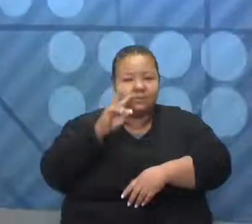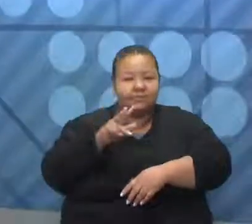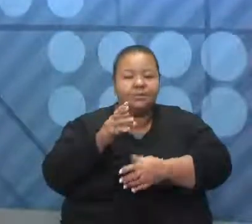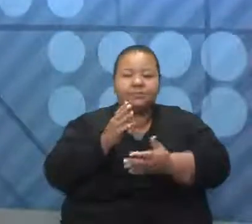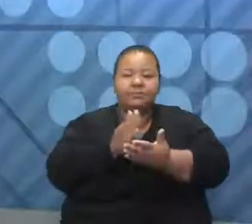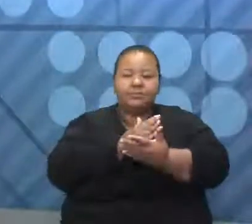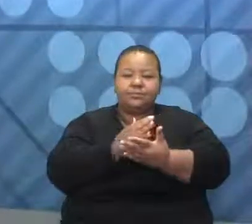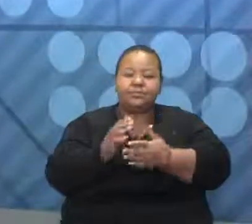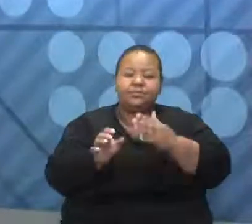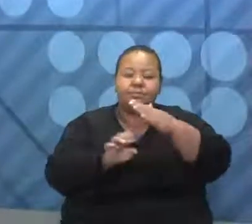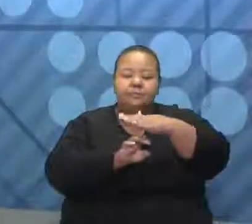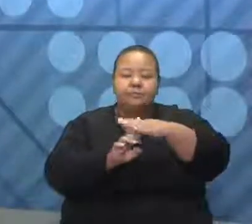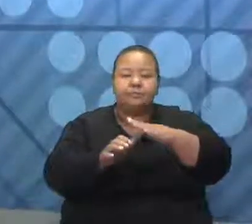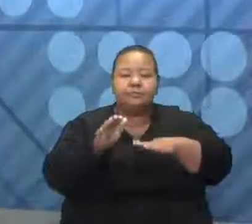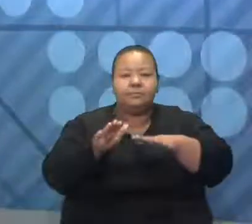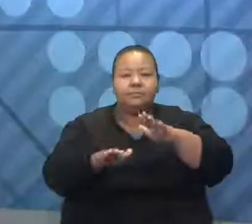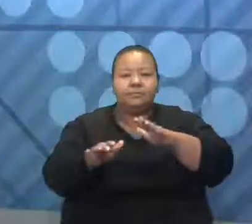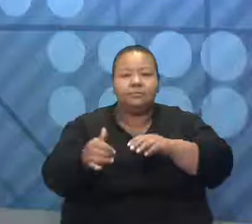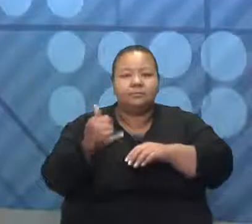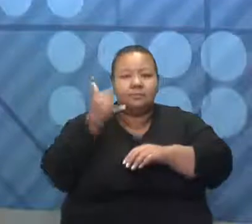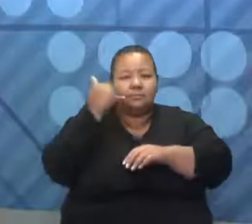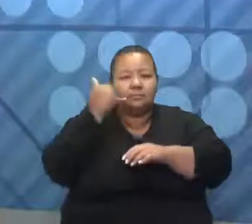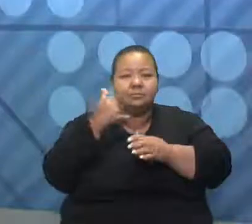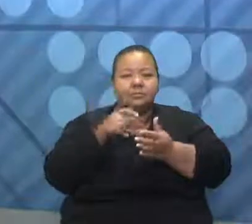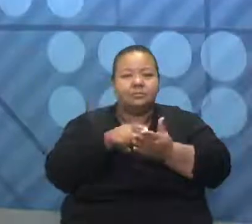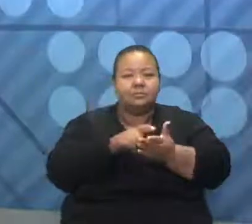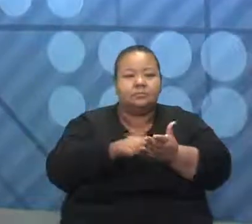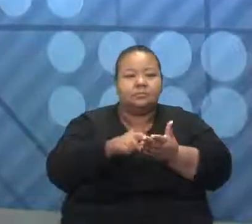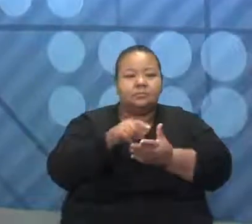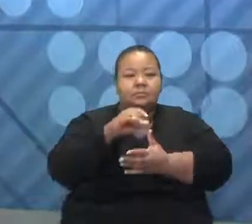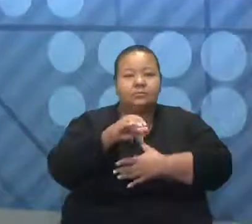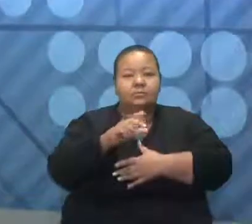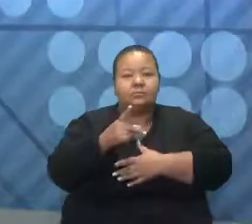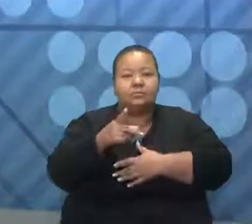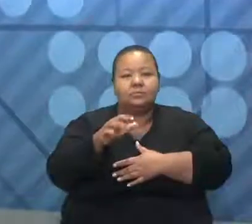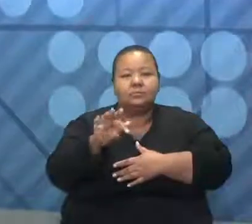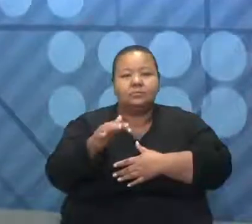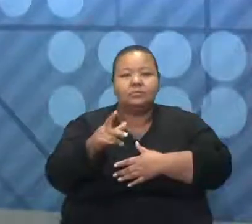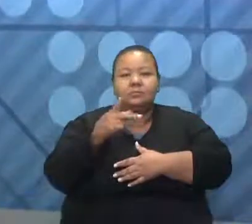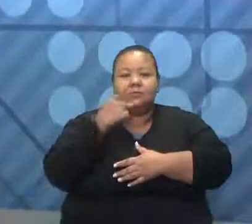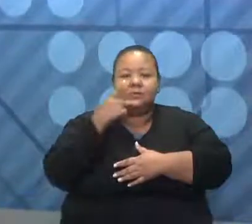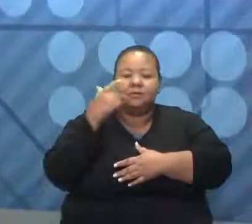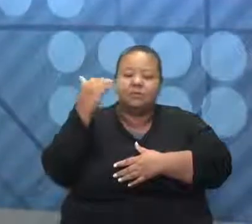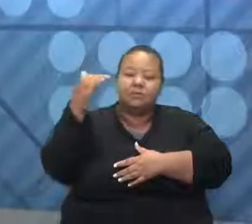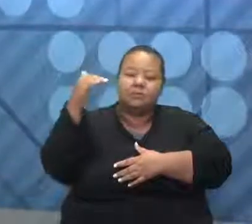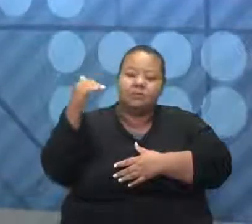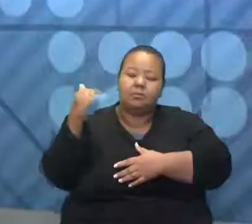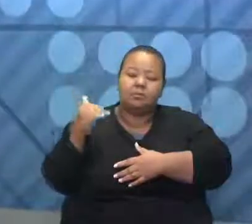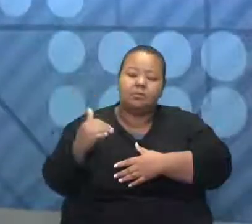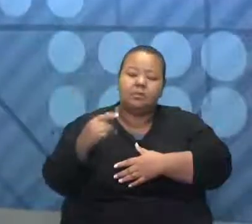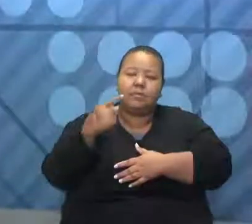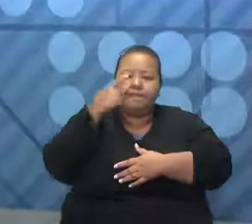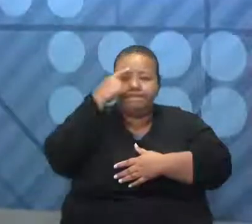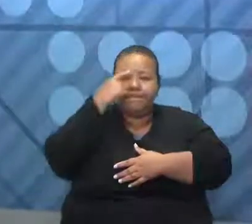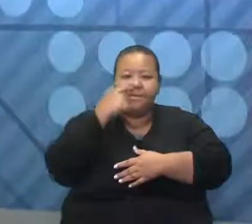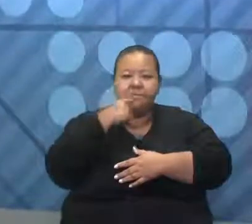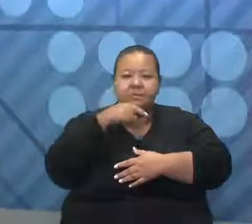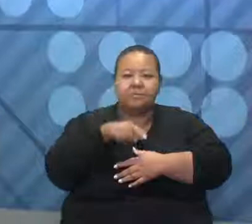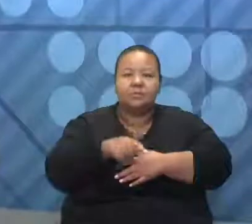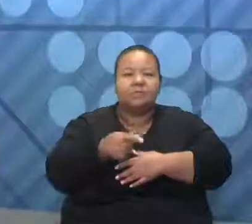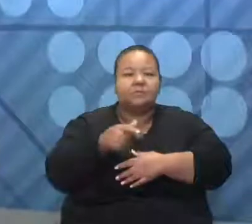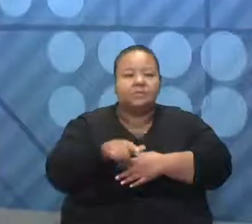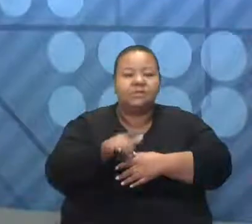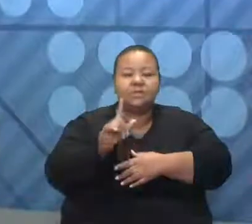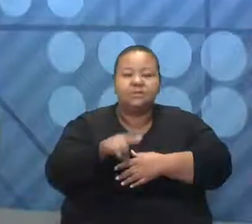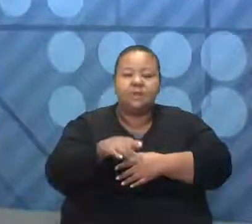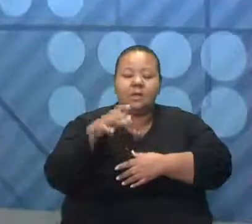algumas empresas, dependendo do jeito que você liga e digita já seu CPF, ela já vai traçando o seu perfil. Você já economiza um tempo